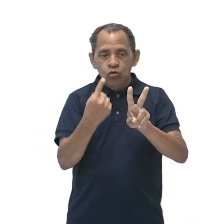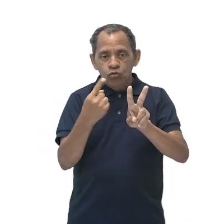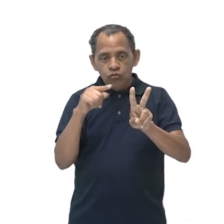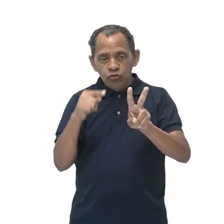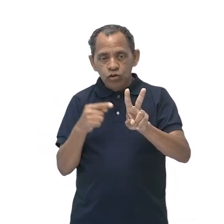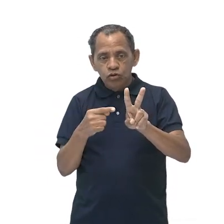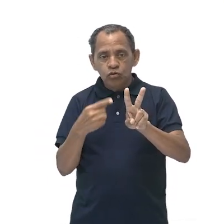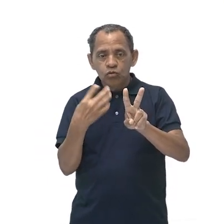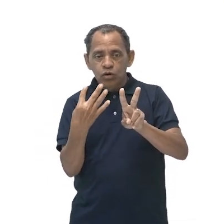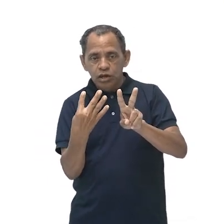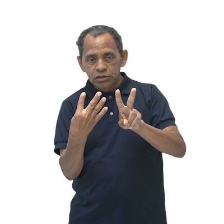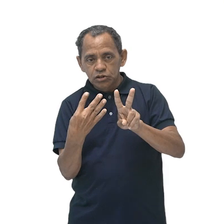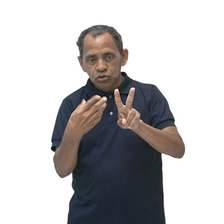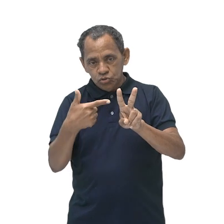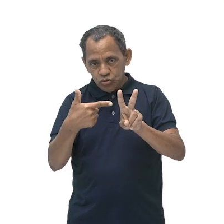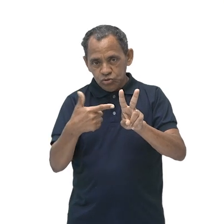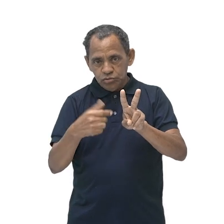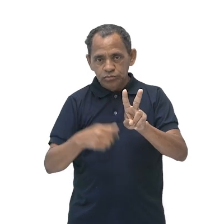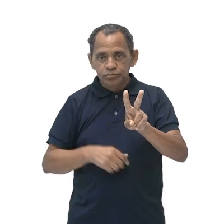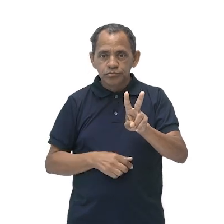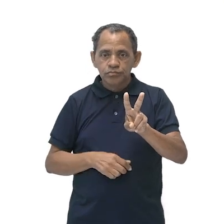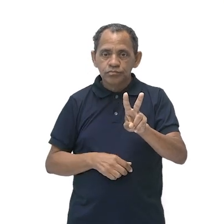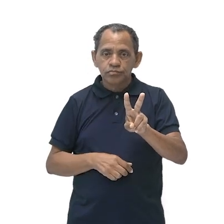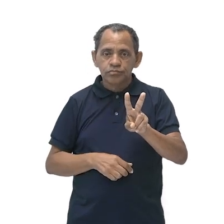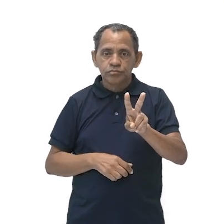1,4142, se eu não me engano. Vamos usar aqui.